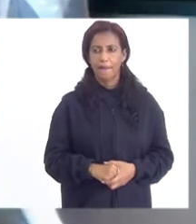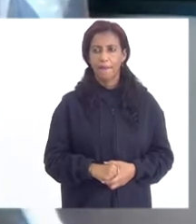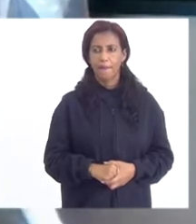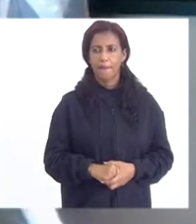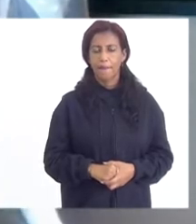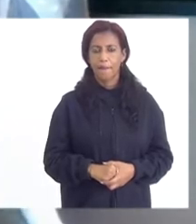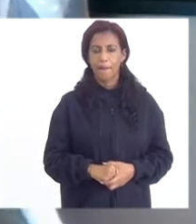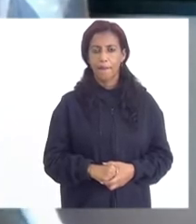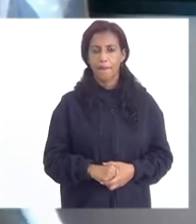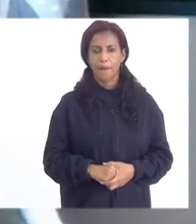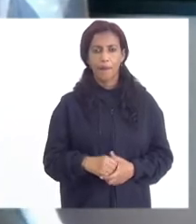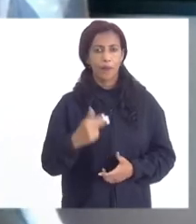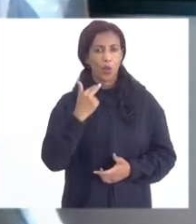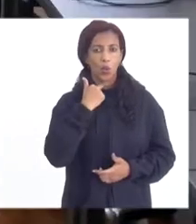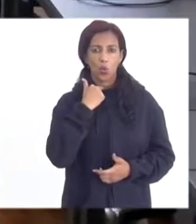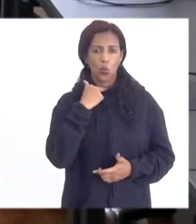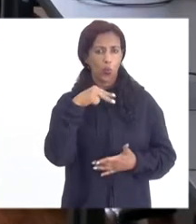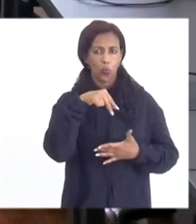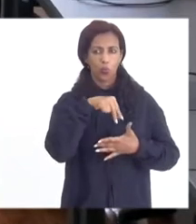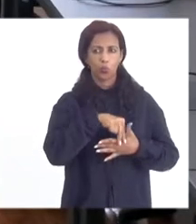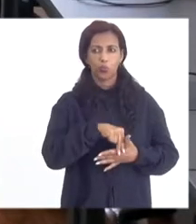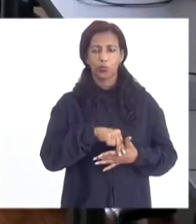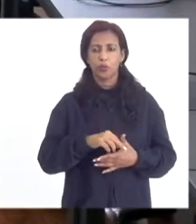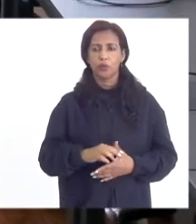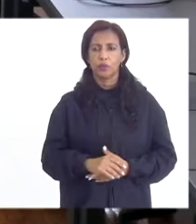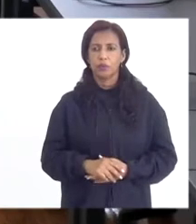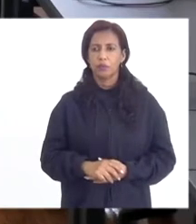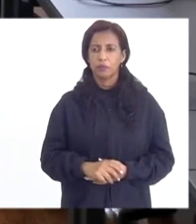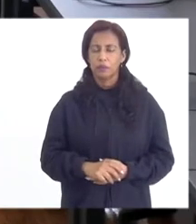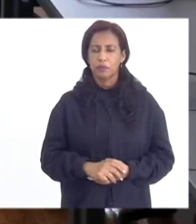É, não, vai, não pode ser anexado.